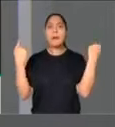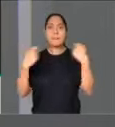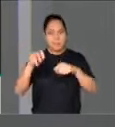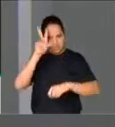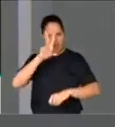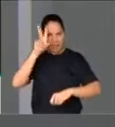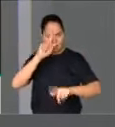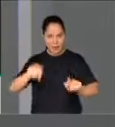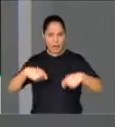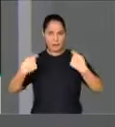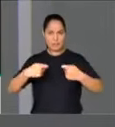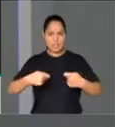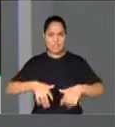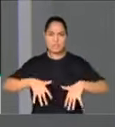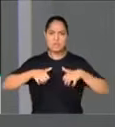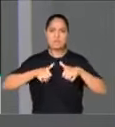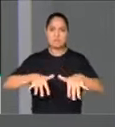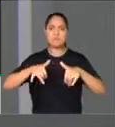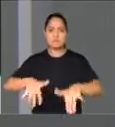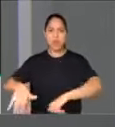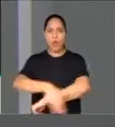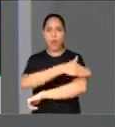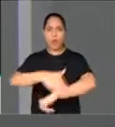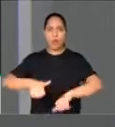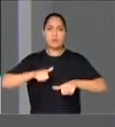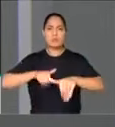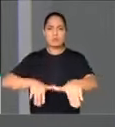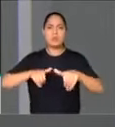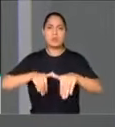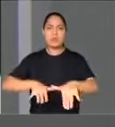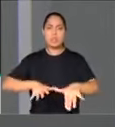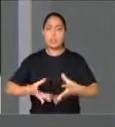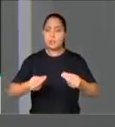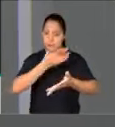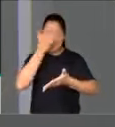luta nas ruas e que muitos corpos tombaram para que esses direitos fossem